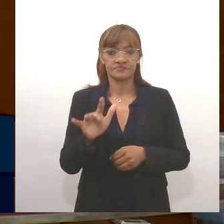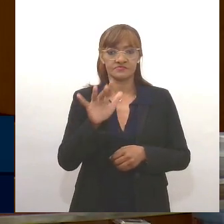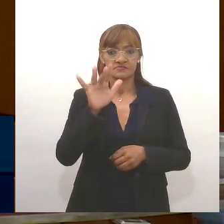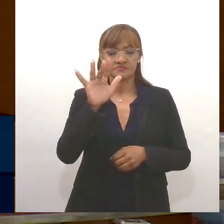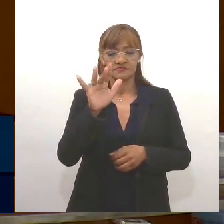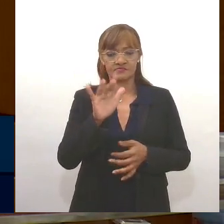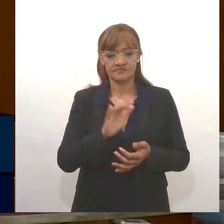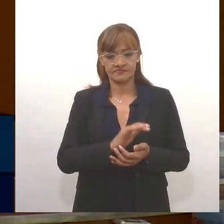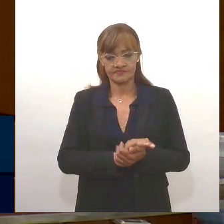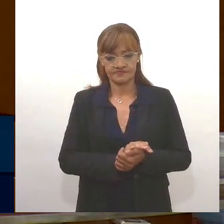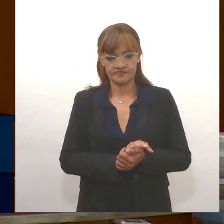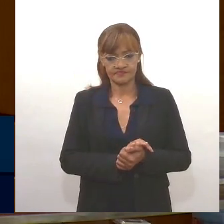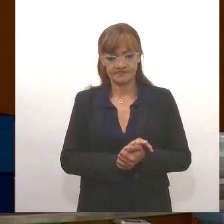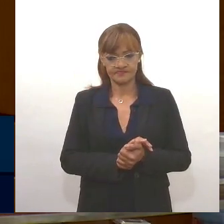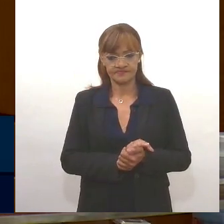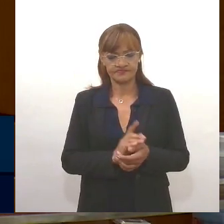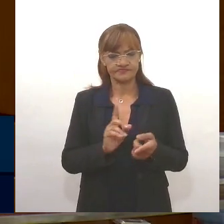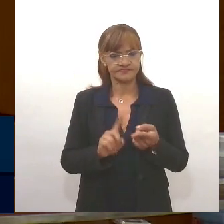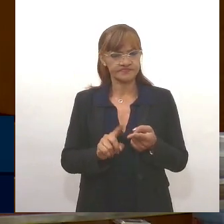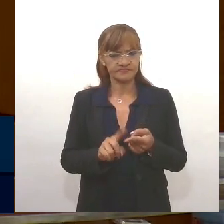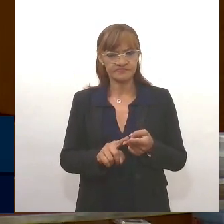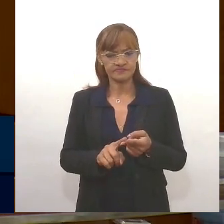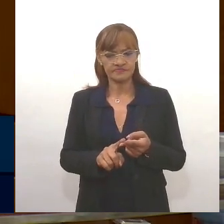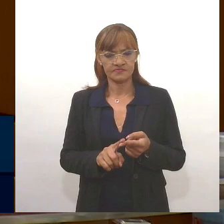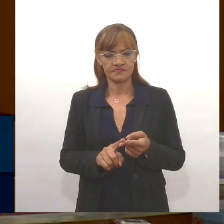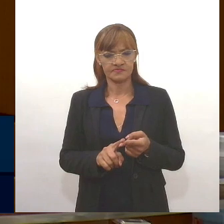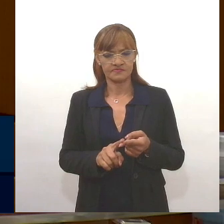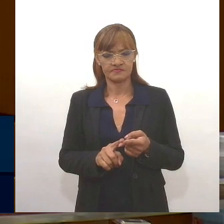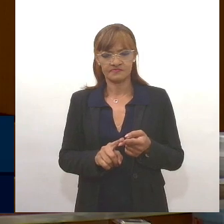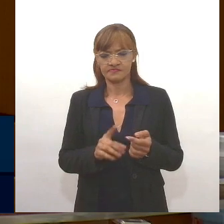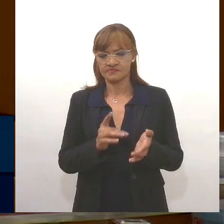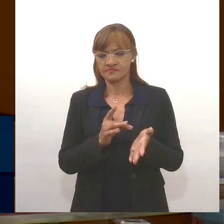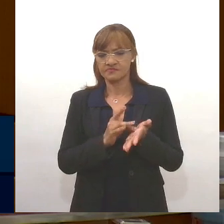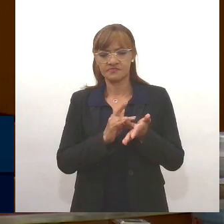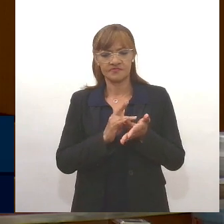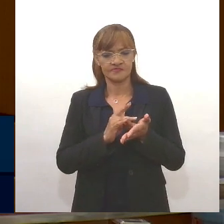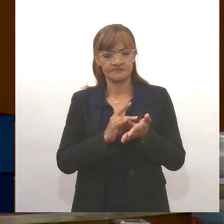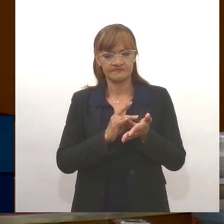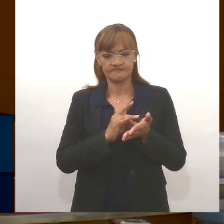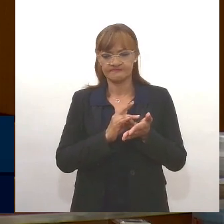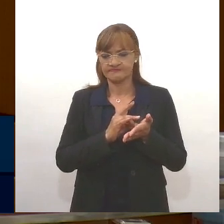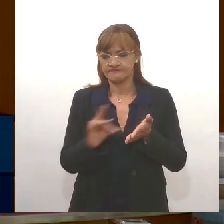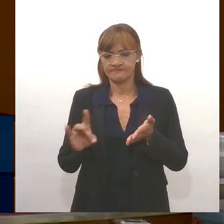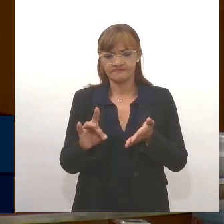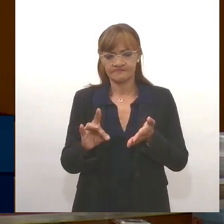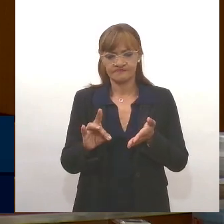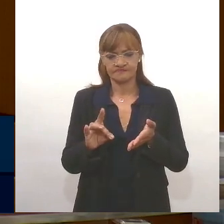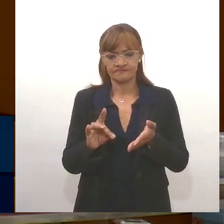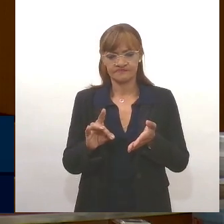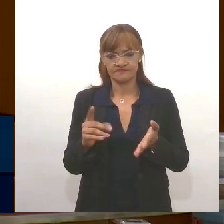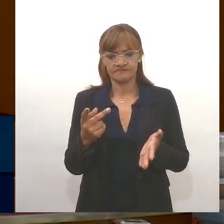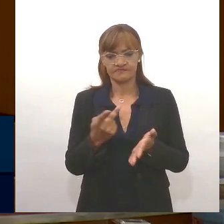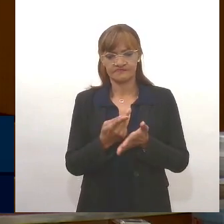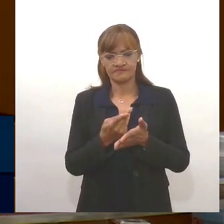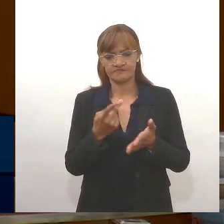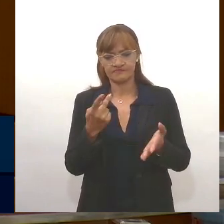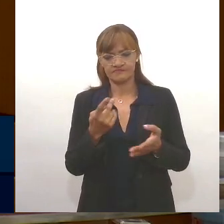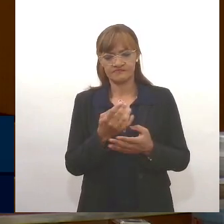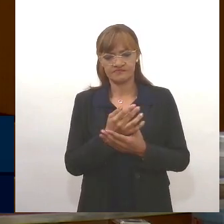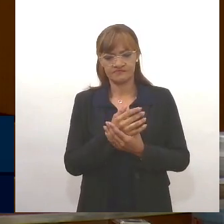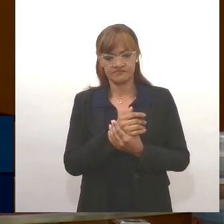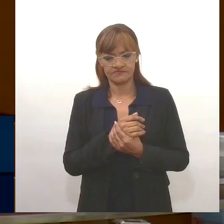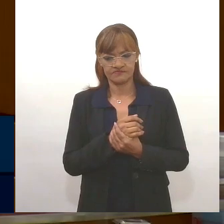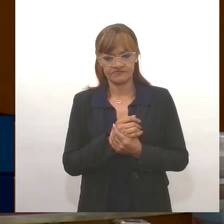de forma ve o que tem acontecido eh através da da fala